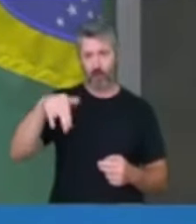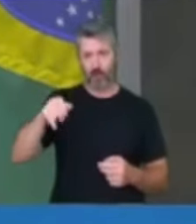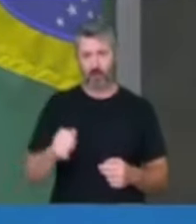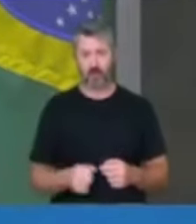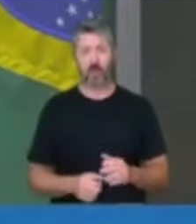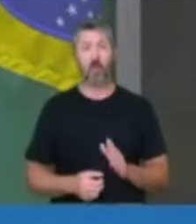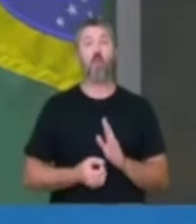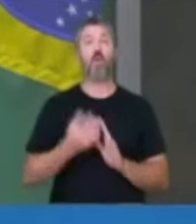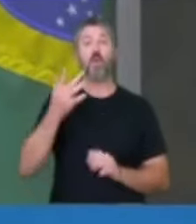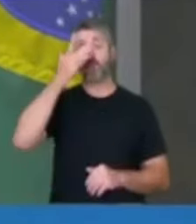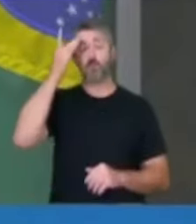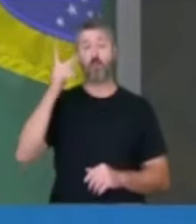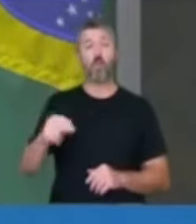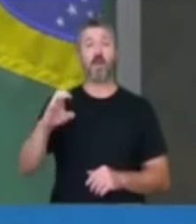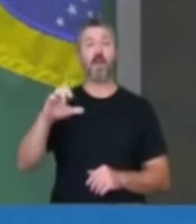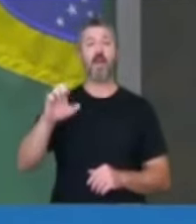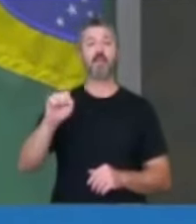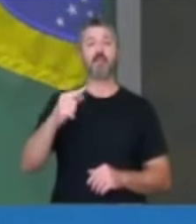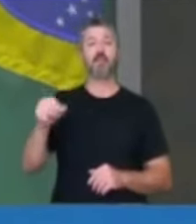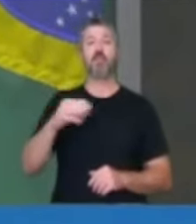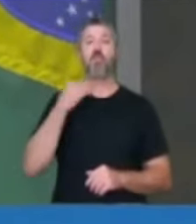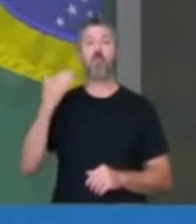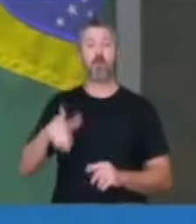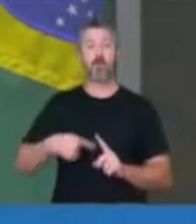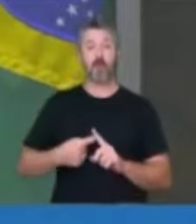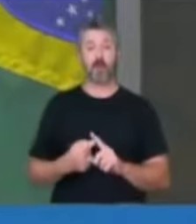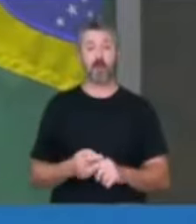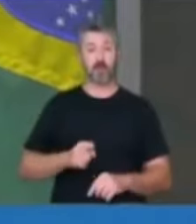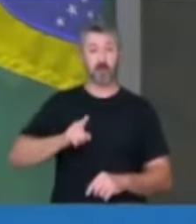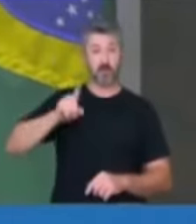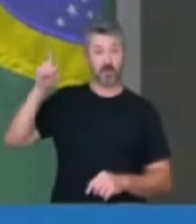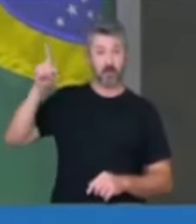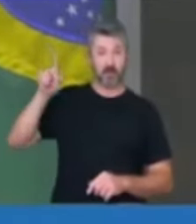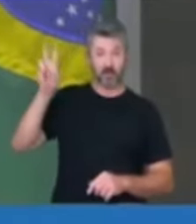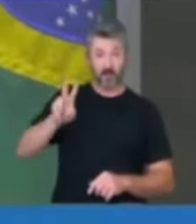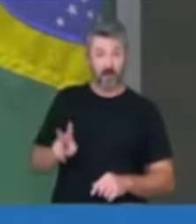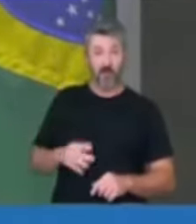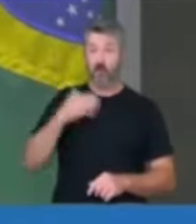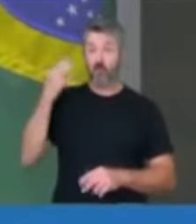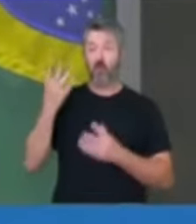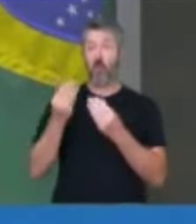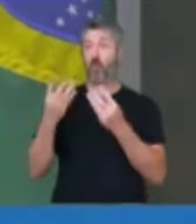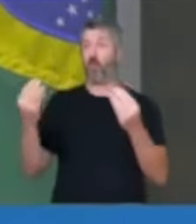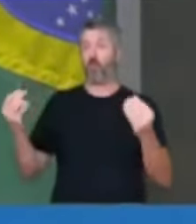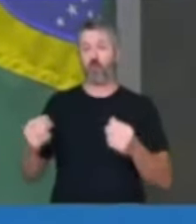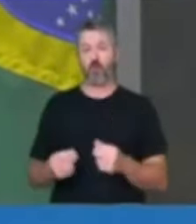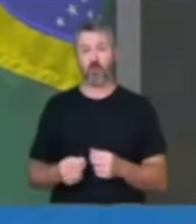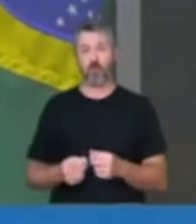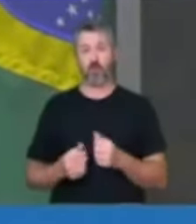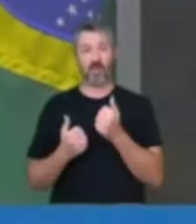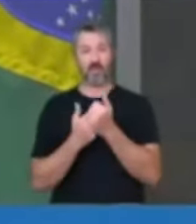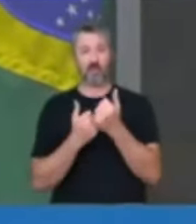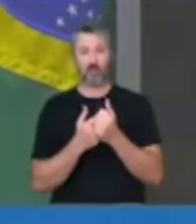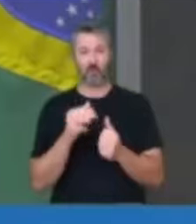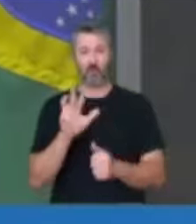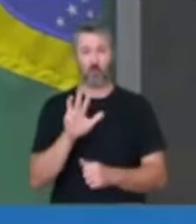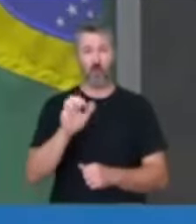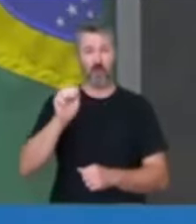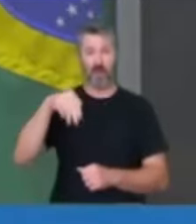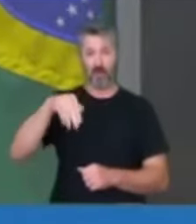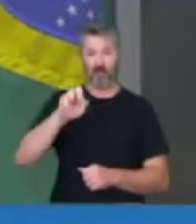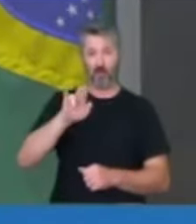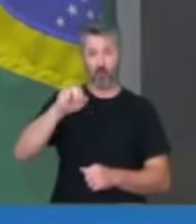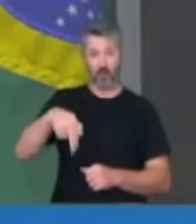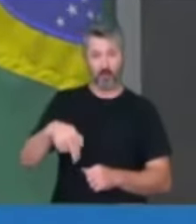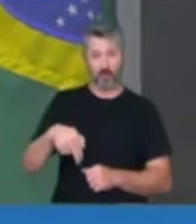mais na Venezuela morreram umas dezenas agora depois da elei e o assessor do Lula amor que é o chancel